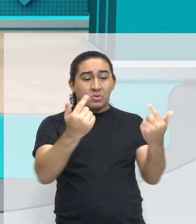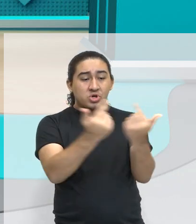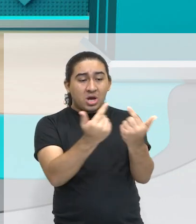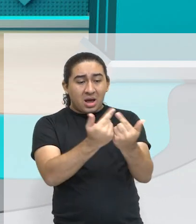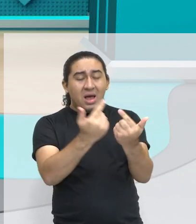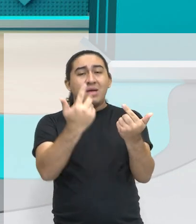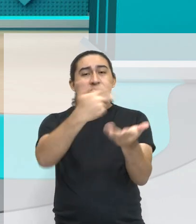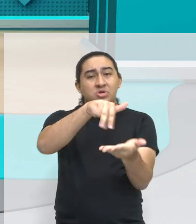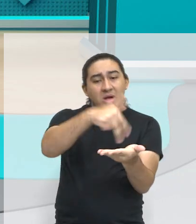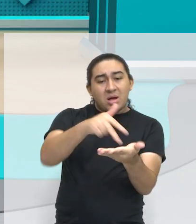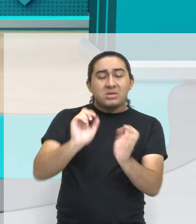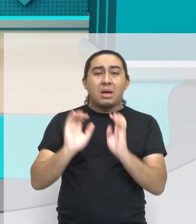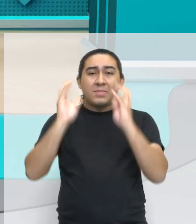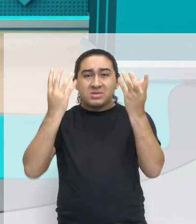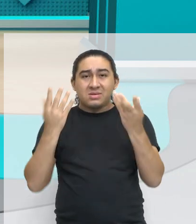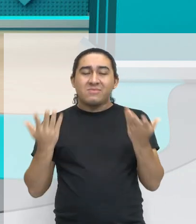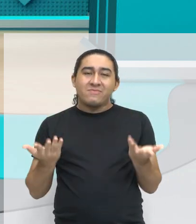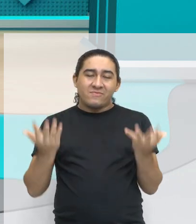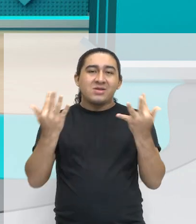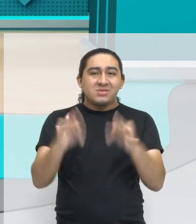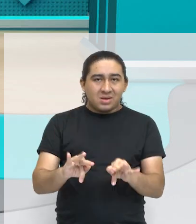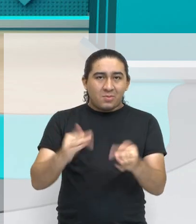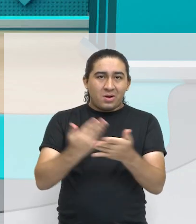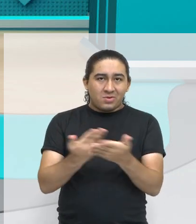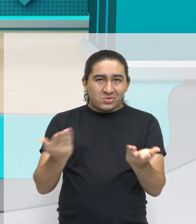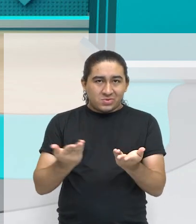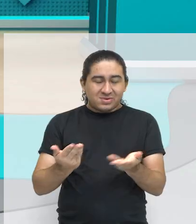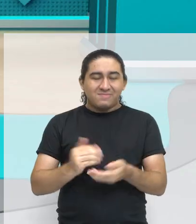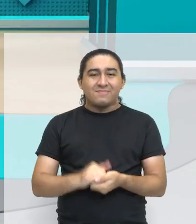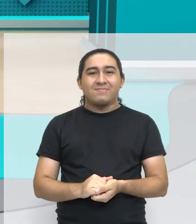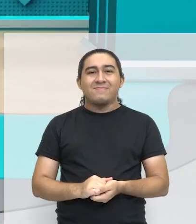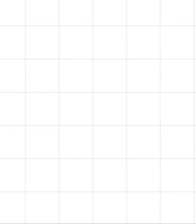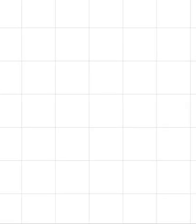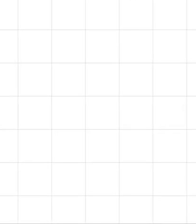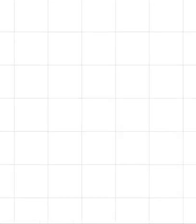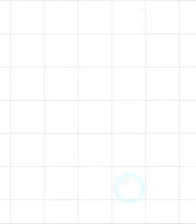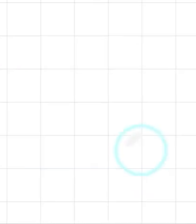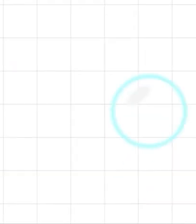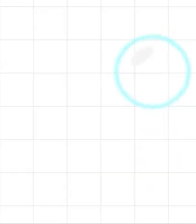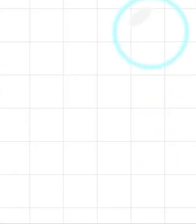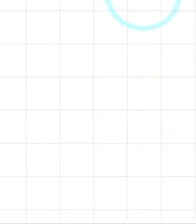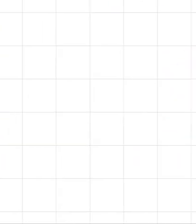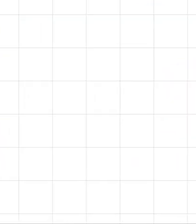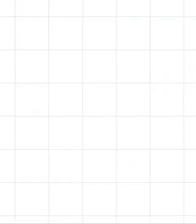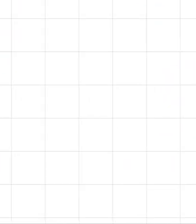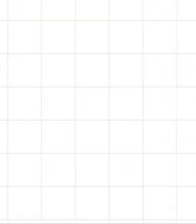corpo de danças e apresentações, finalizamos a nossa aula de hoje.